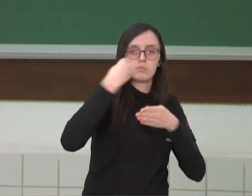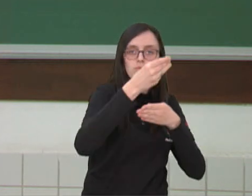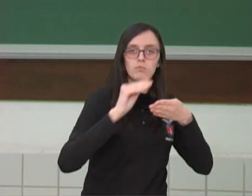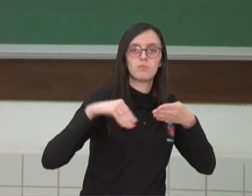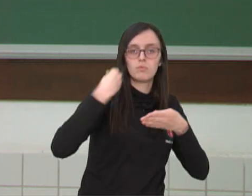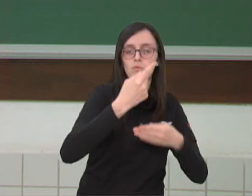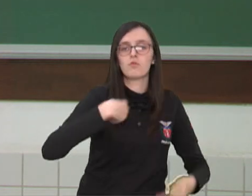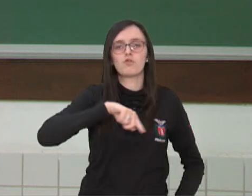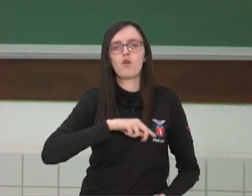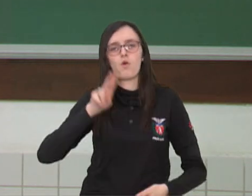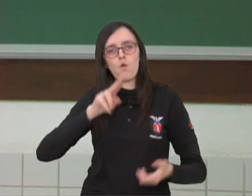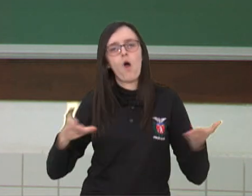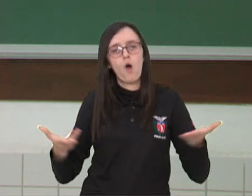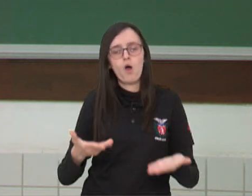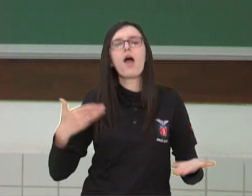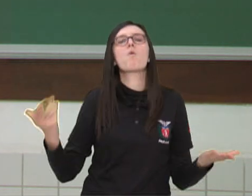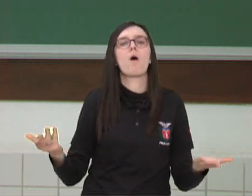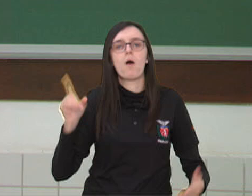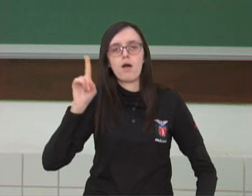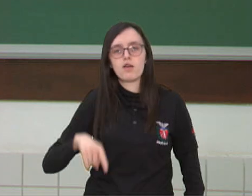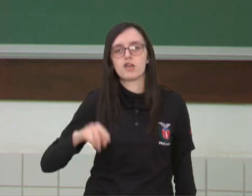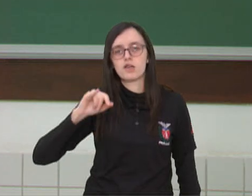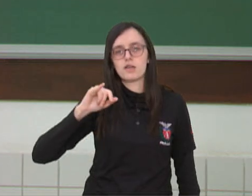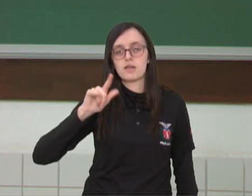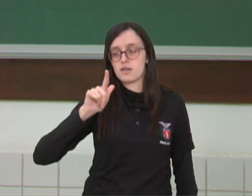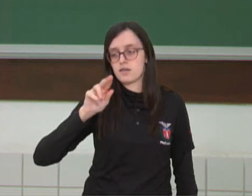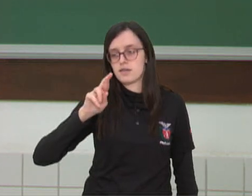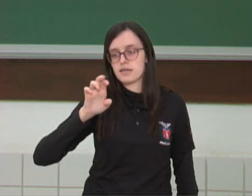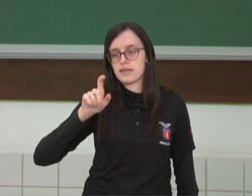que nós usamos hoje, conhecido como calendário